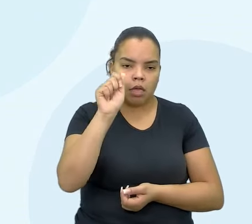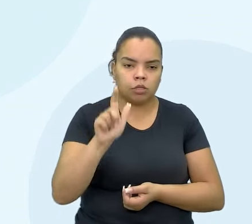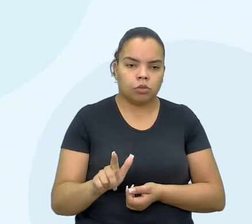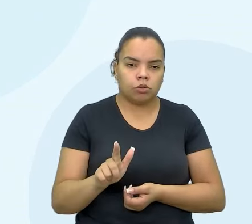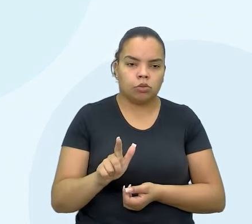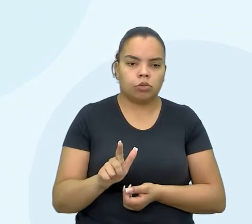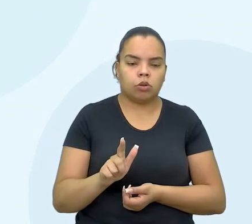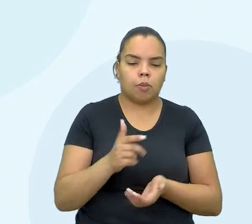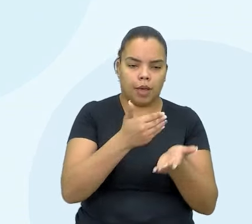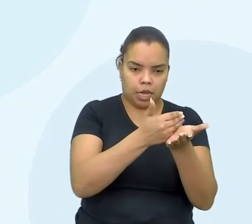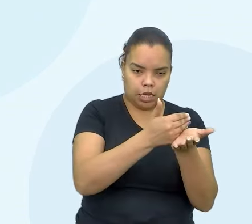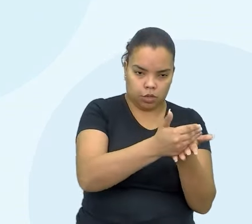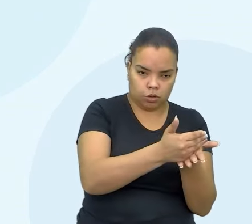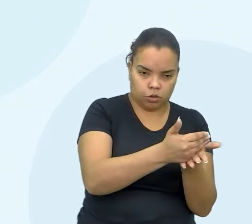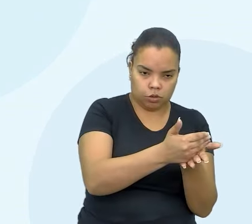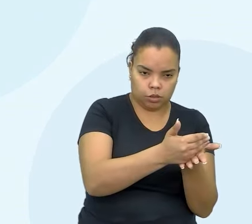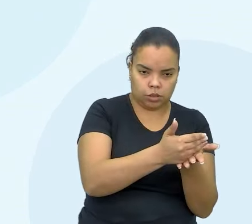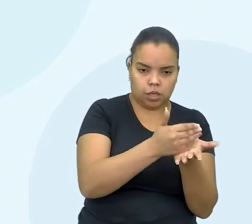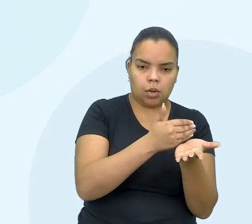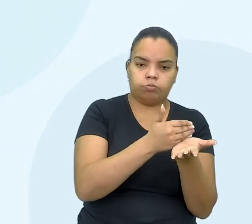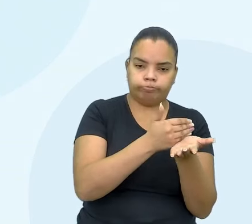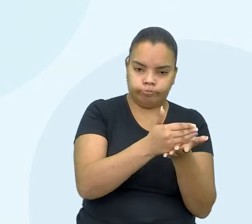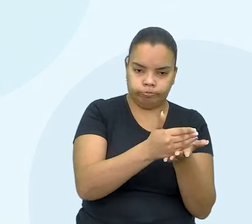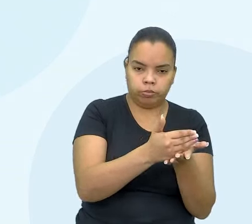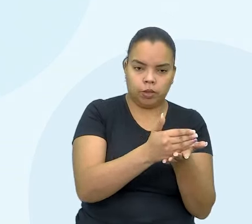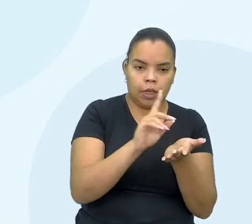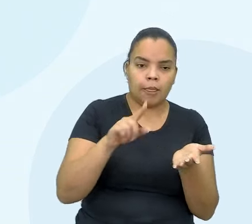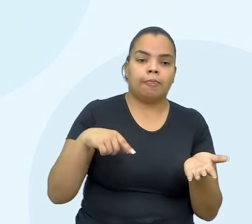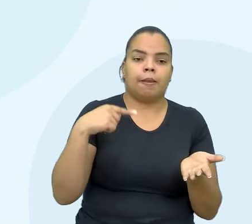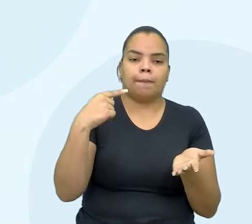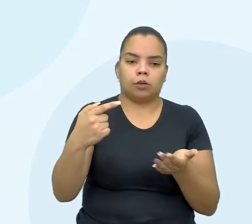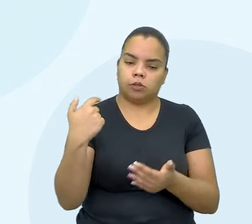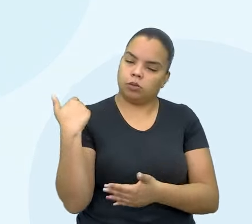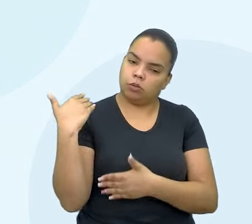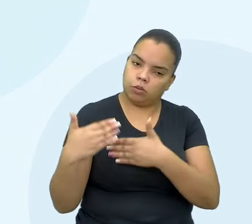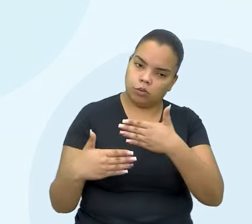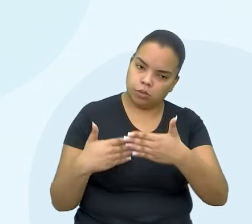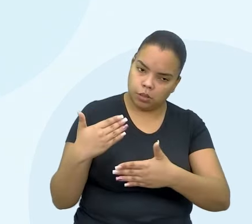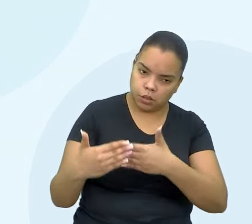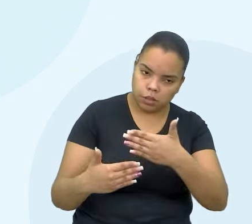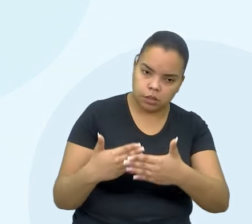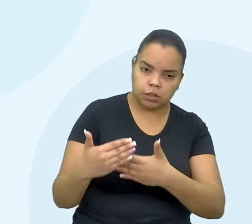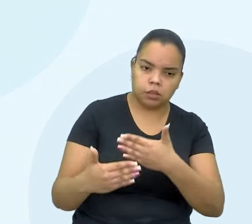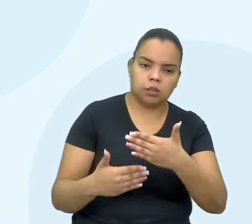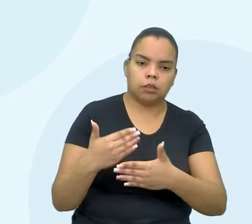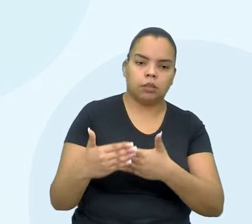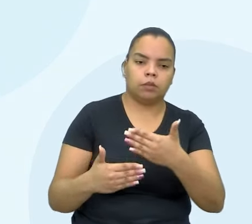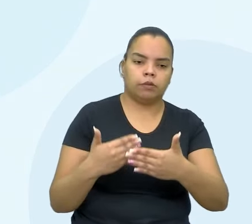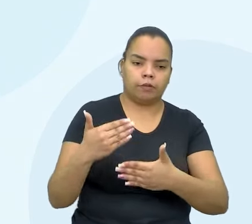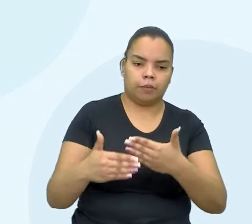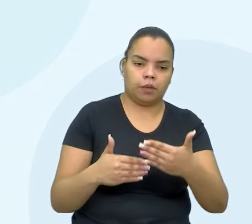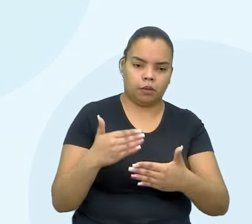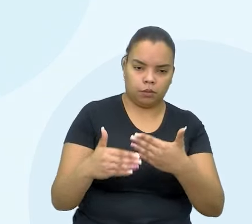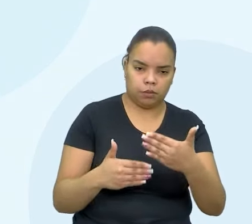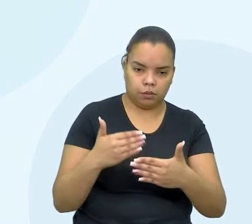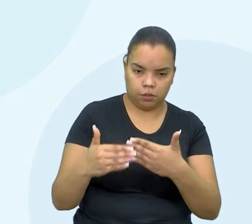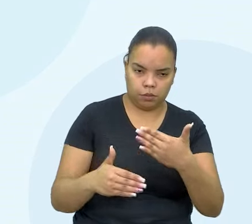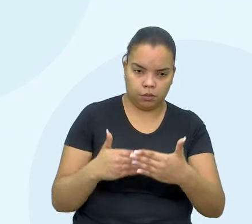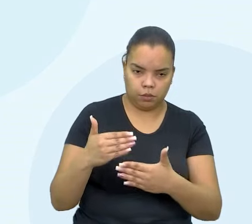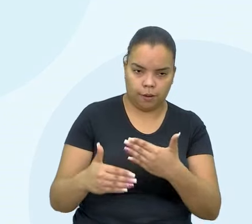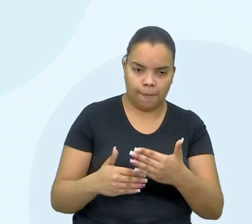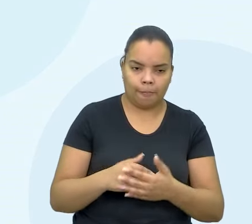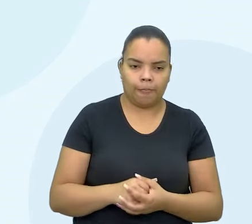numa introdução, né, Depois nós temos aí o balãozinho do desenvolvimento, né, que é